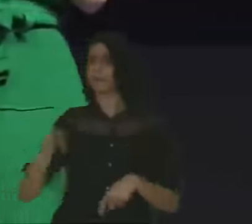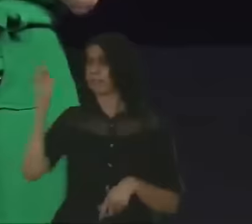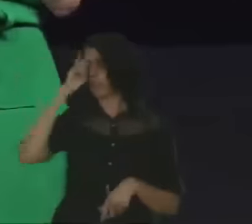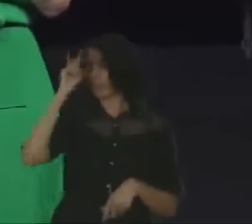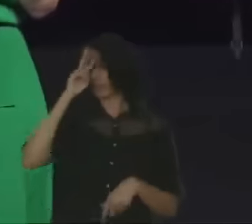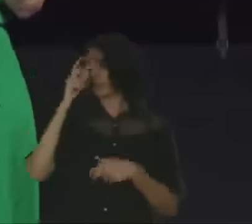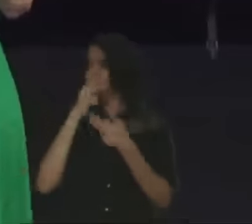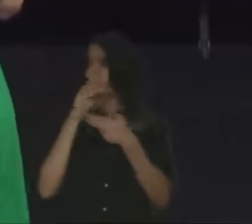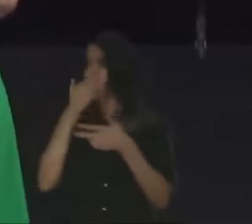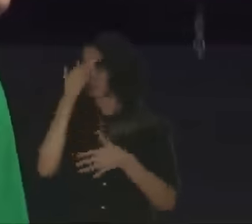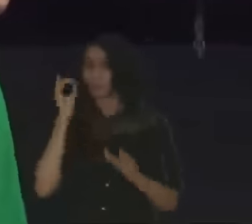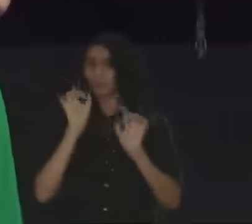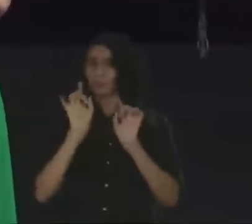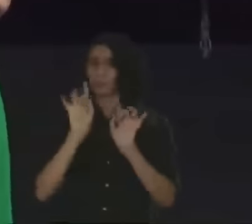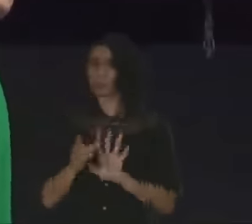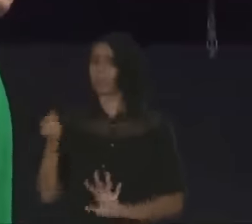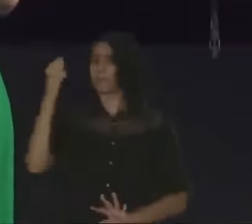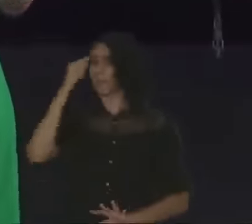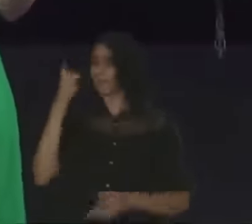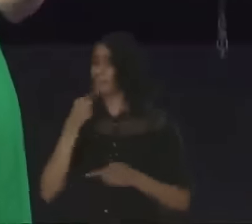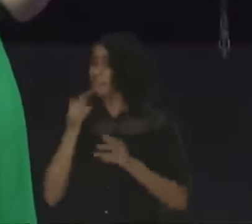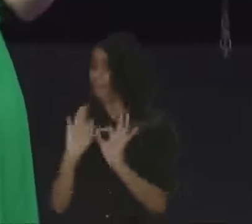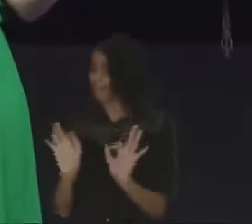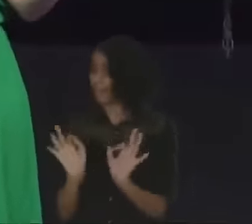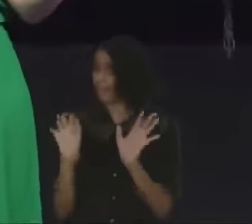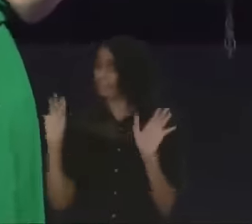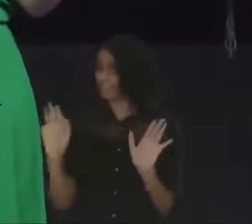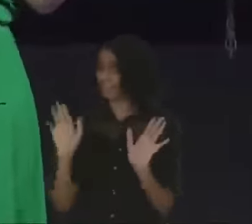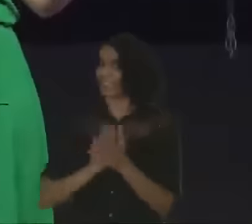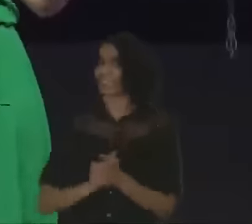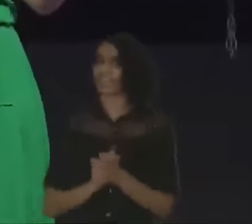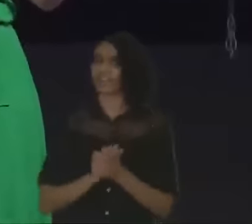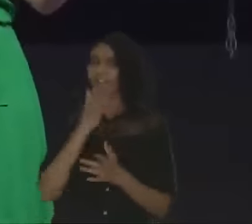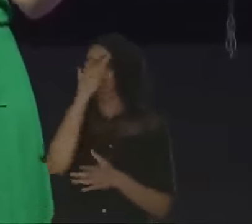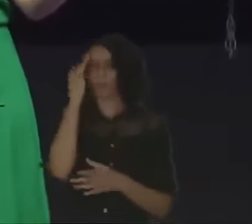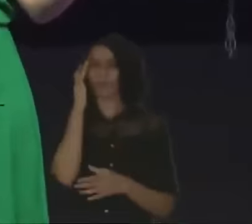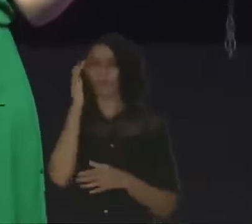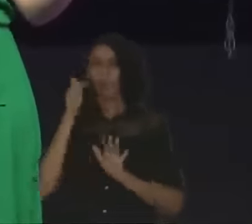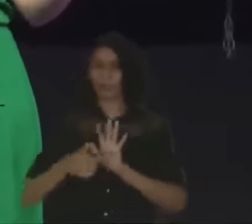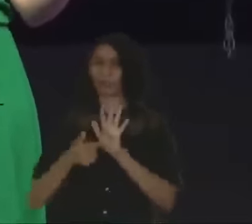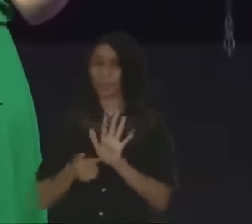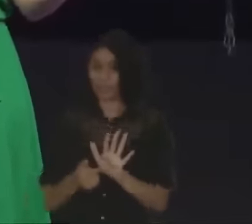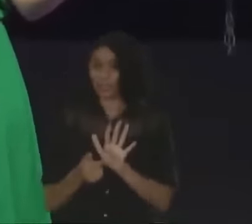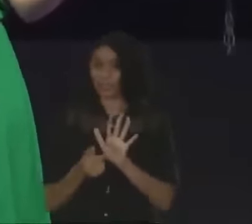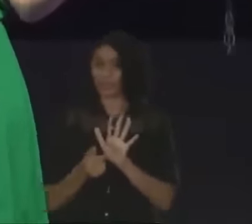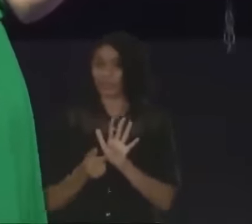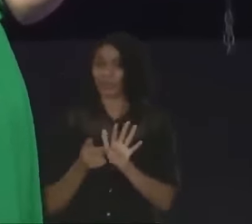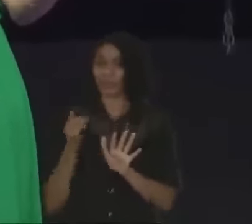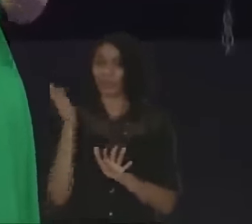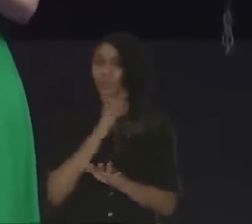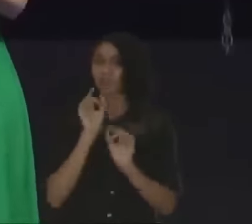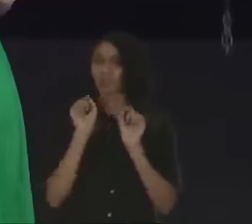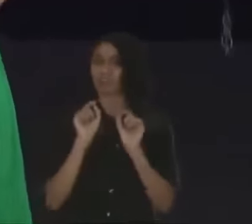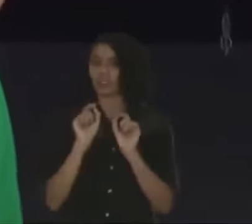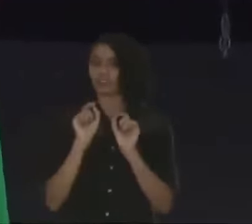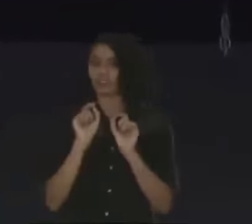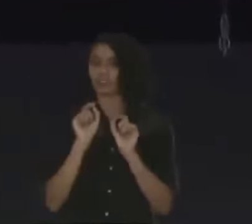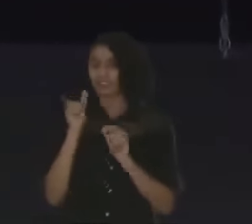de alguém só fica com ela na sua cabeça e não fala nada em nome de Jesus que acusador é Satanás não somos nós amém gente